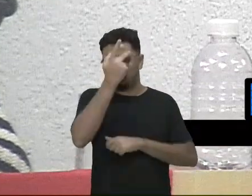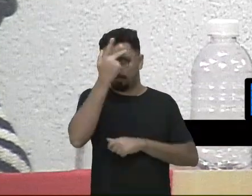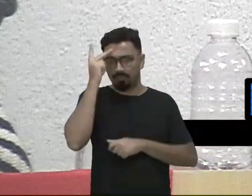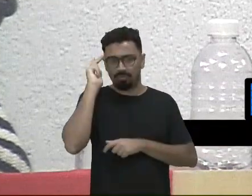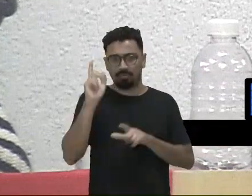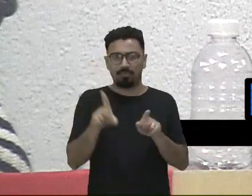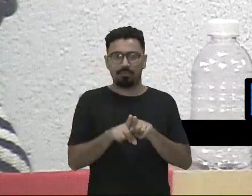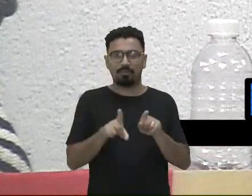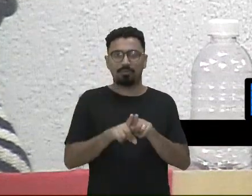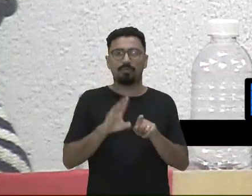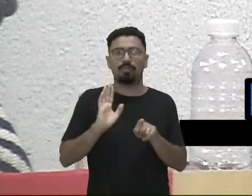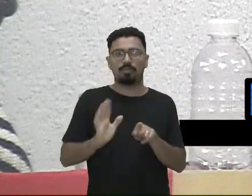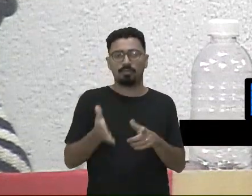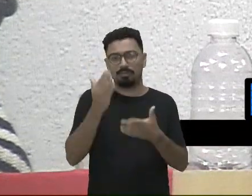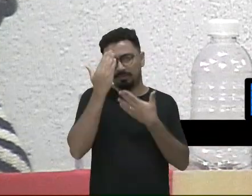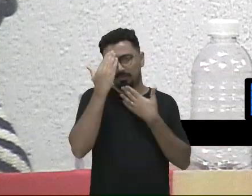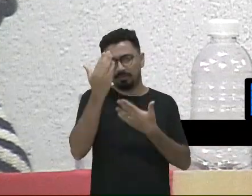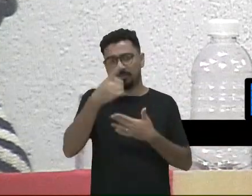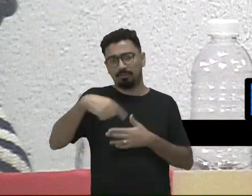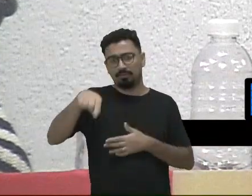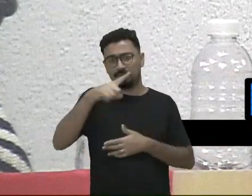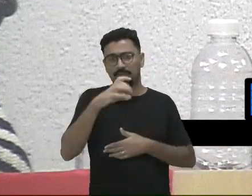e agradecendo também a você,